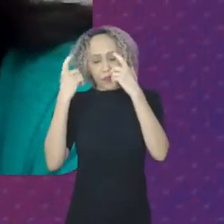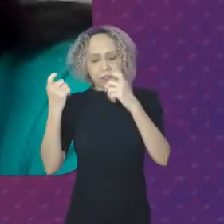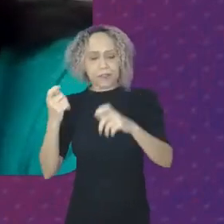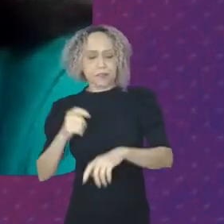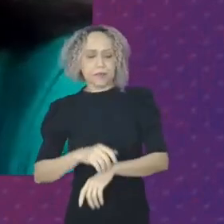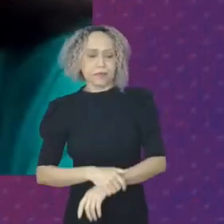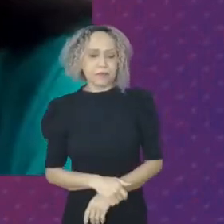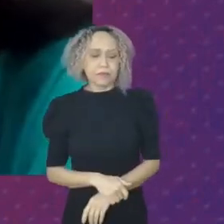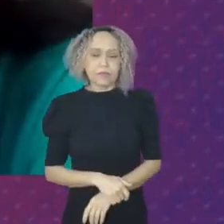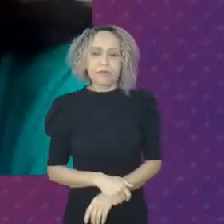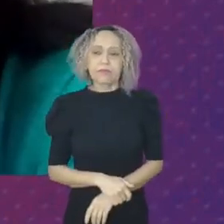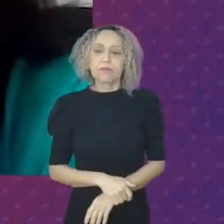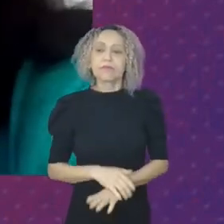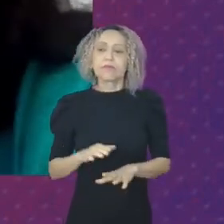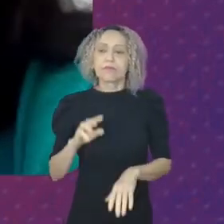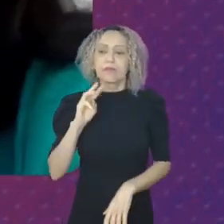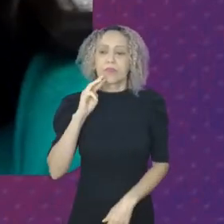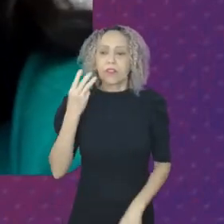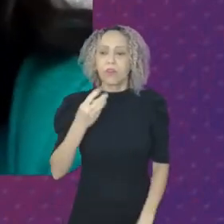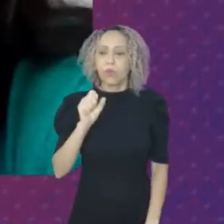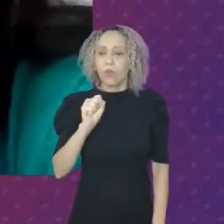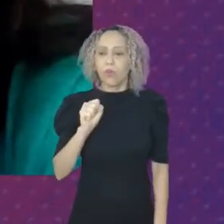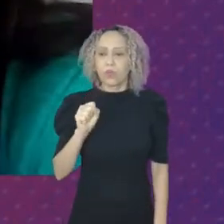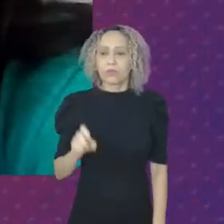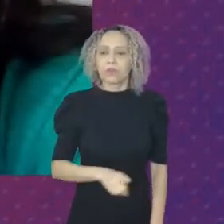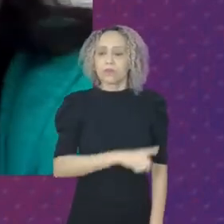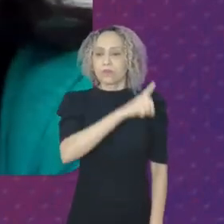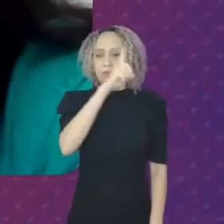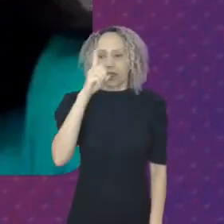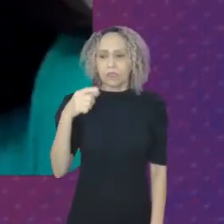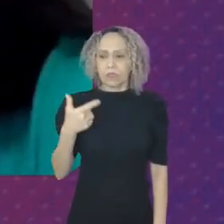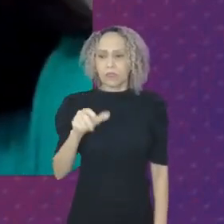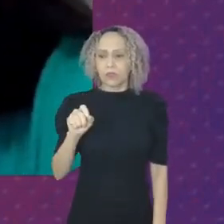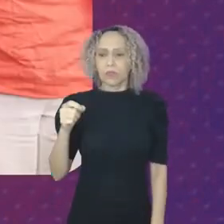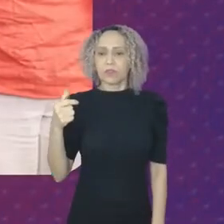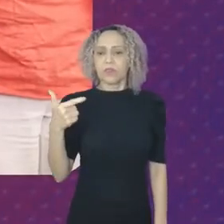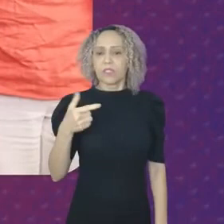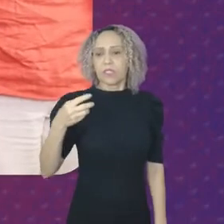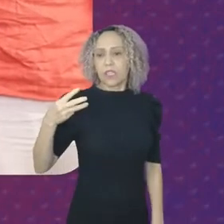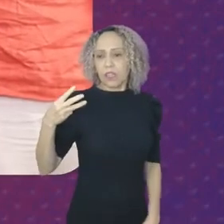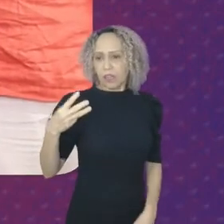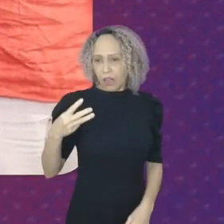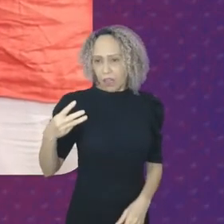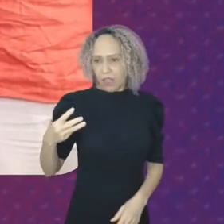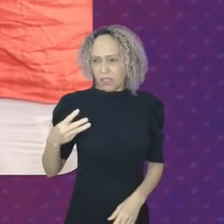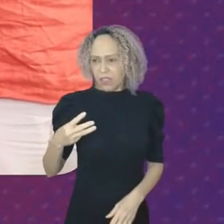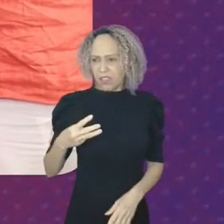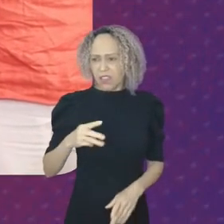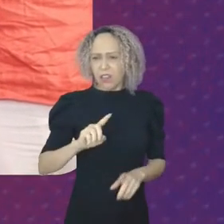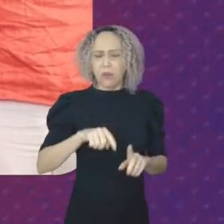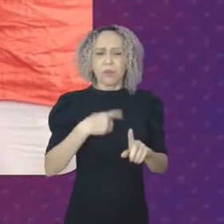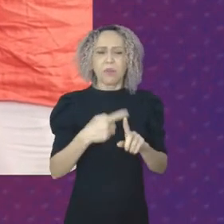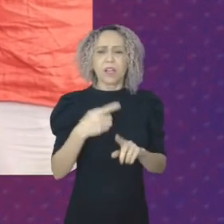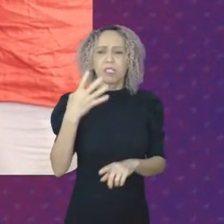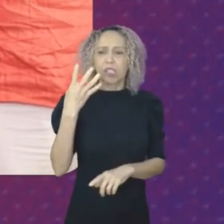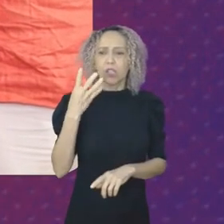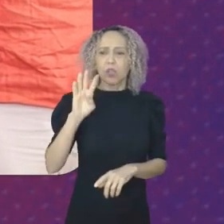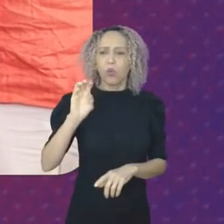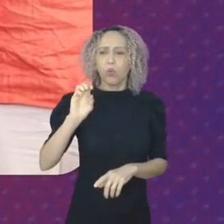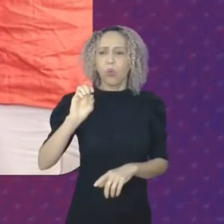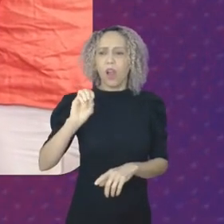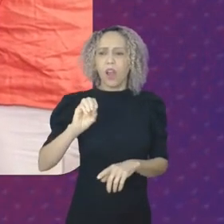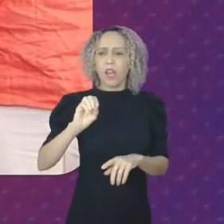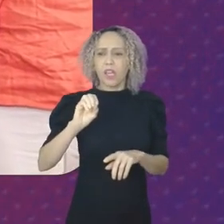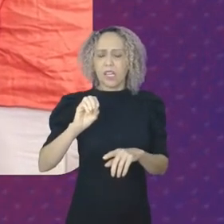aí, no 8 de março de 2023, uma série de ações, né? Foram mais de 40